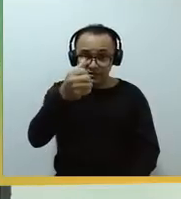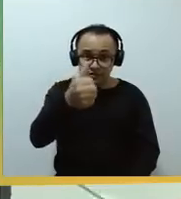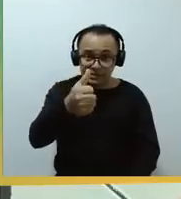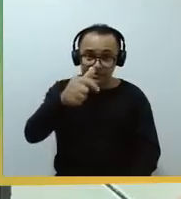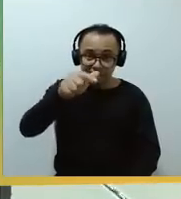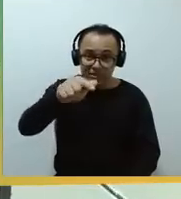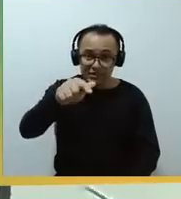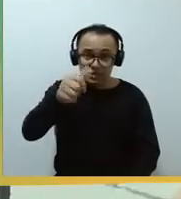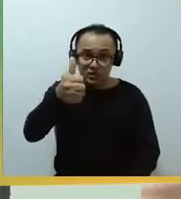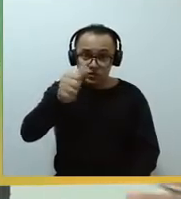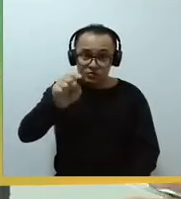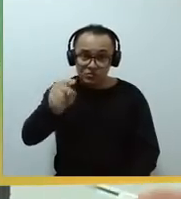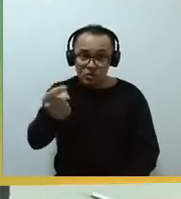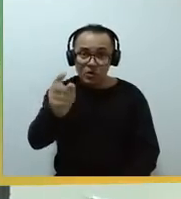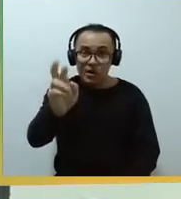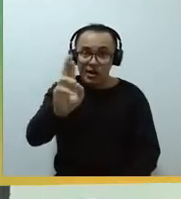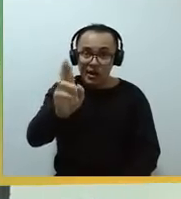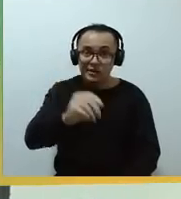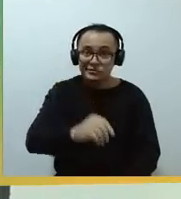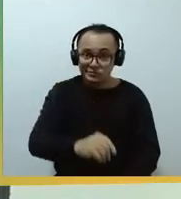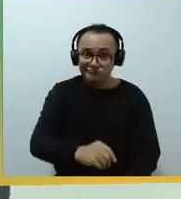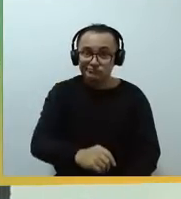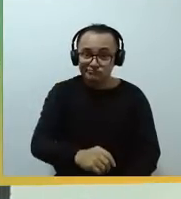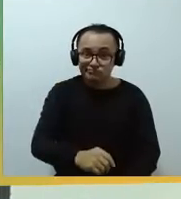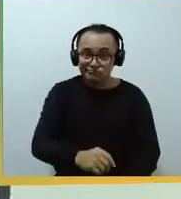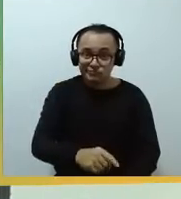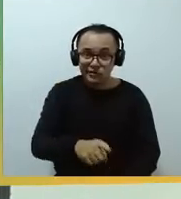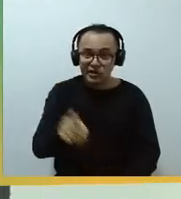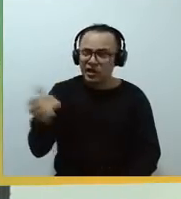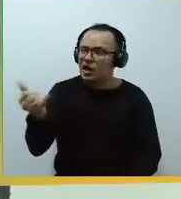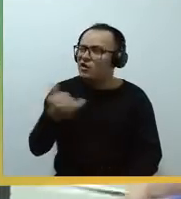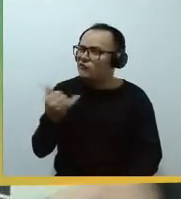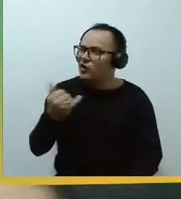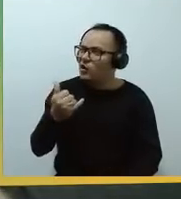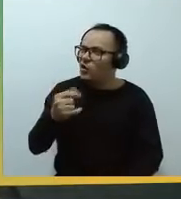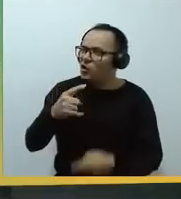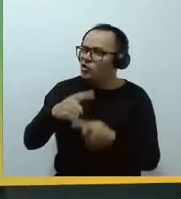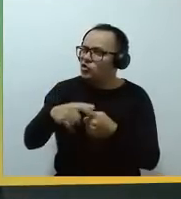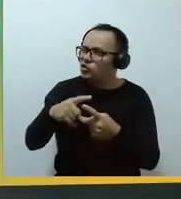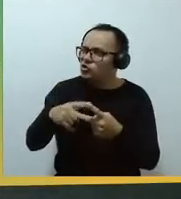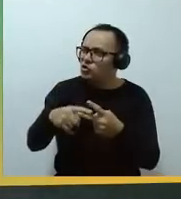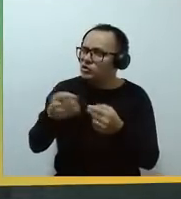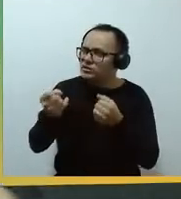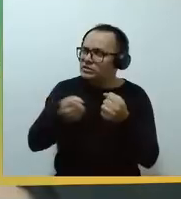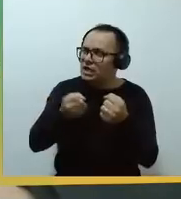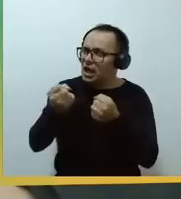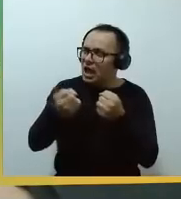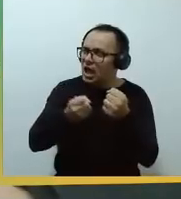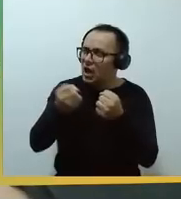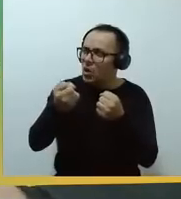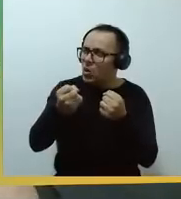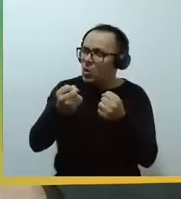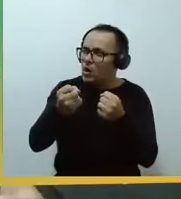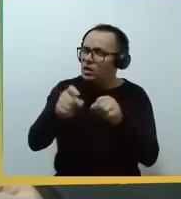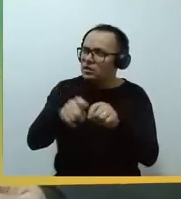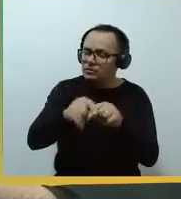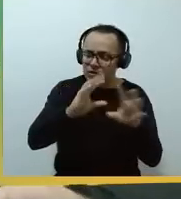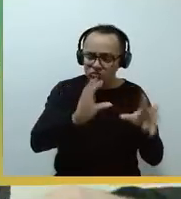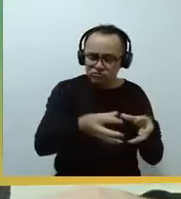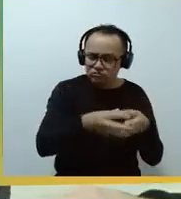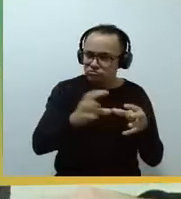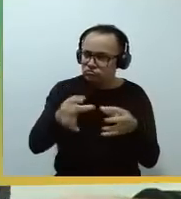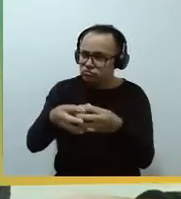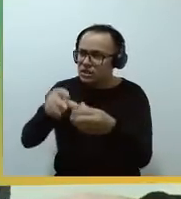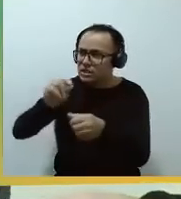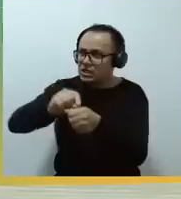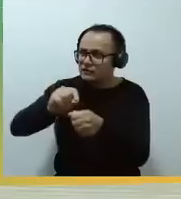Então ele não era um valor... Ele me falou, parece que eram duas caminhonetes, duas equipes Toyota que fazia esse trabalho. É que